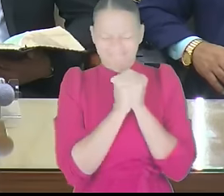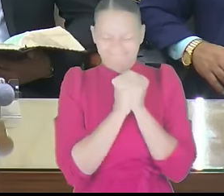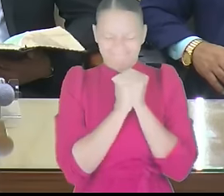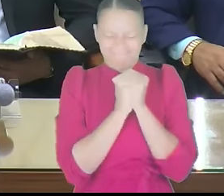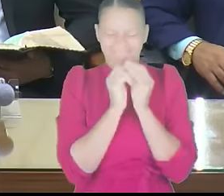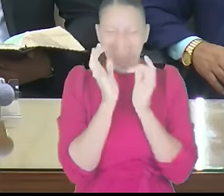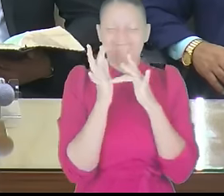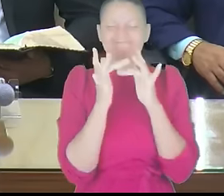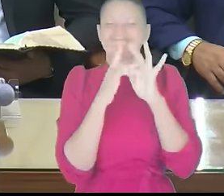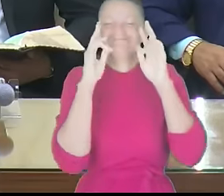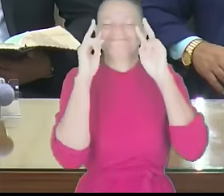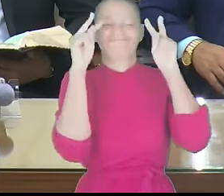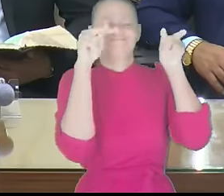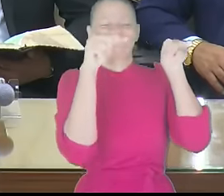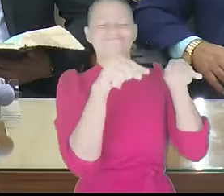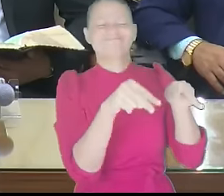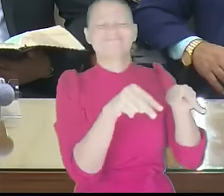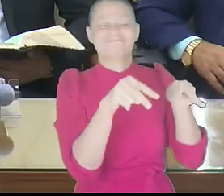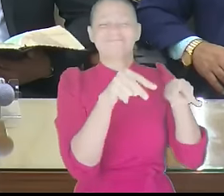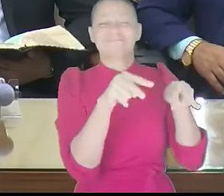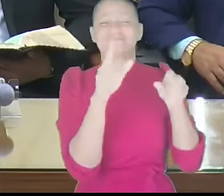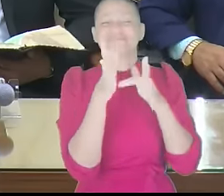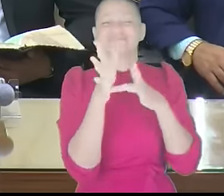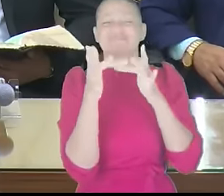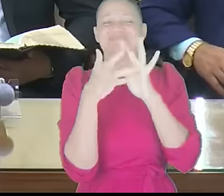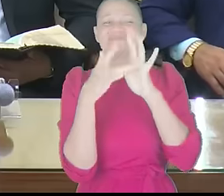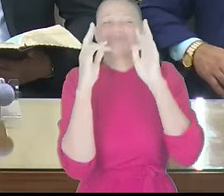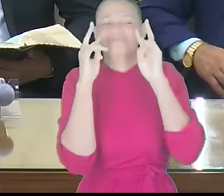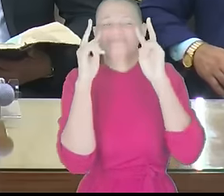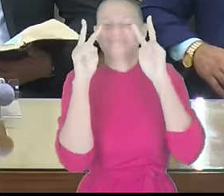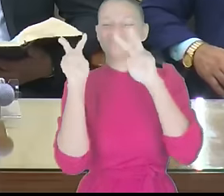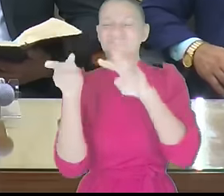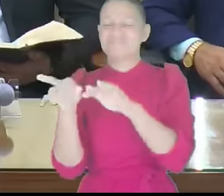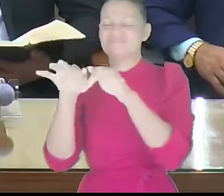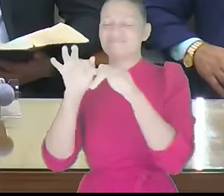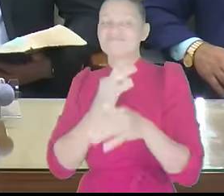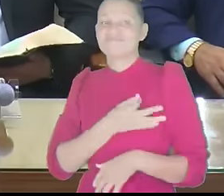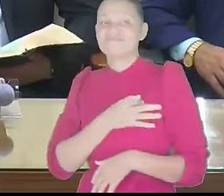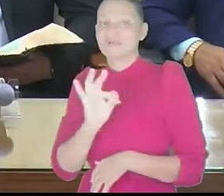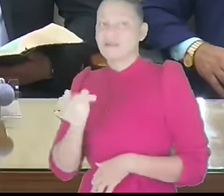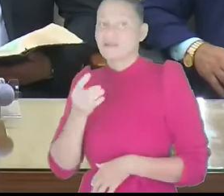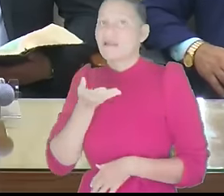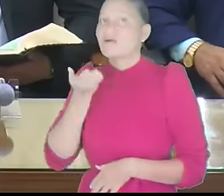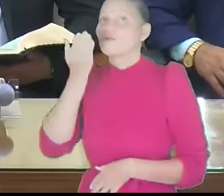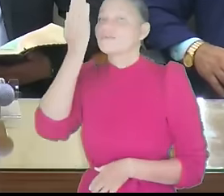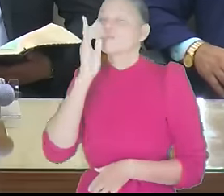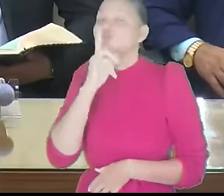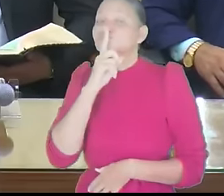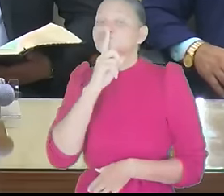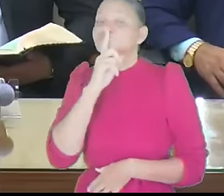Jesus, olha para esse fariseu. Mas não diga alto não, fica lá.